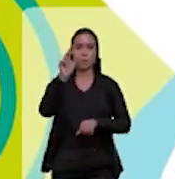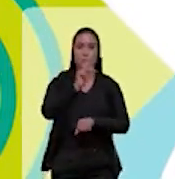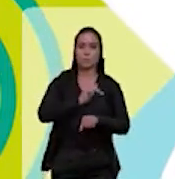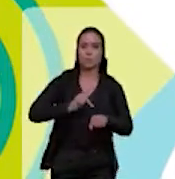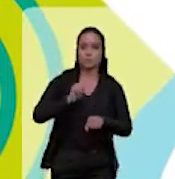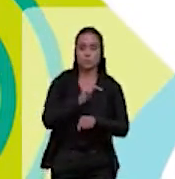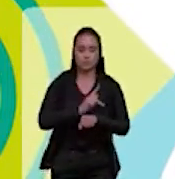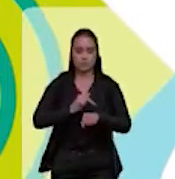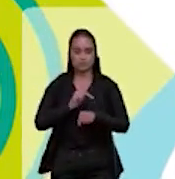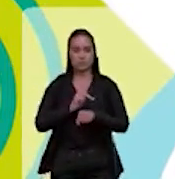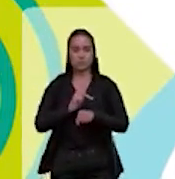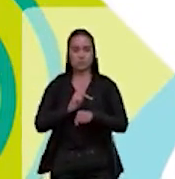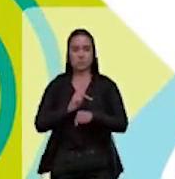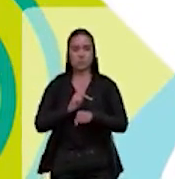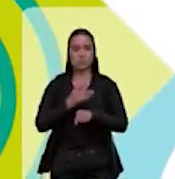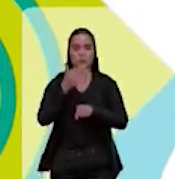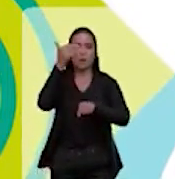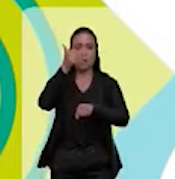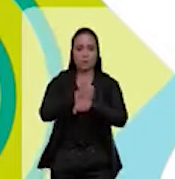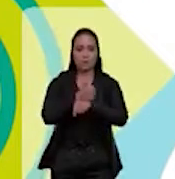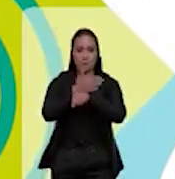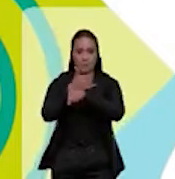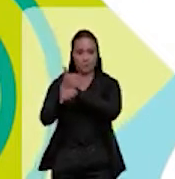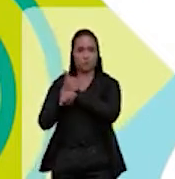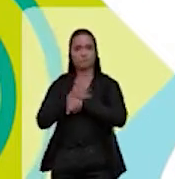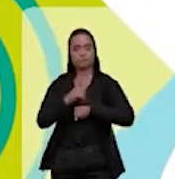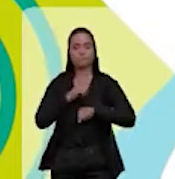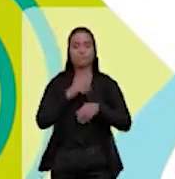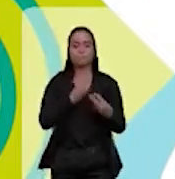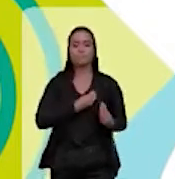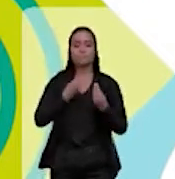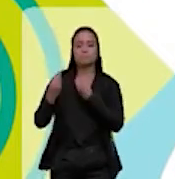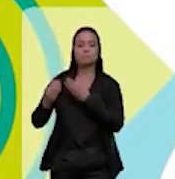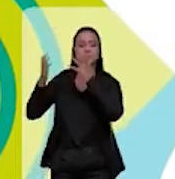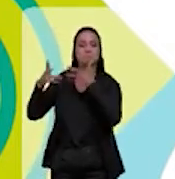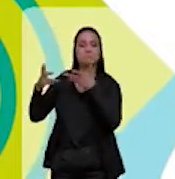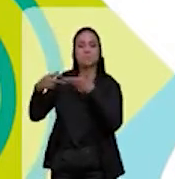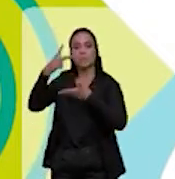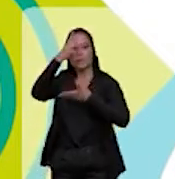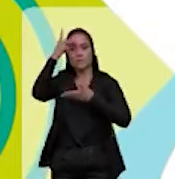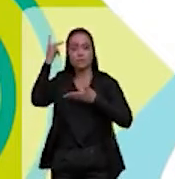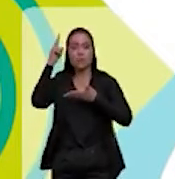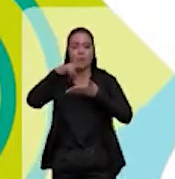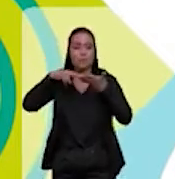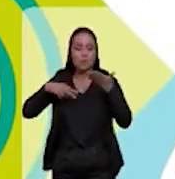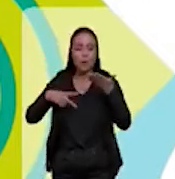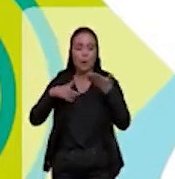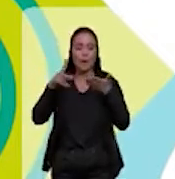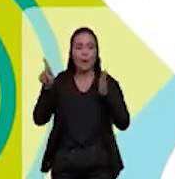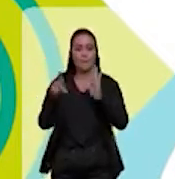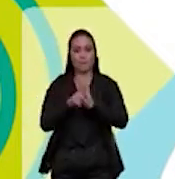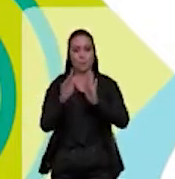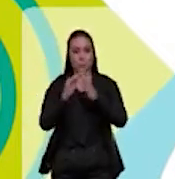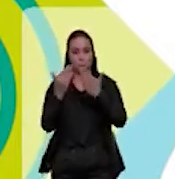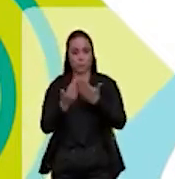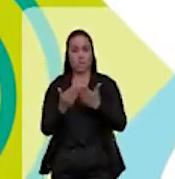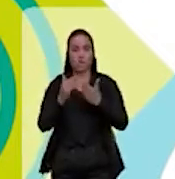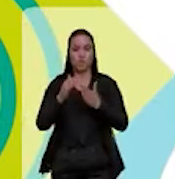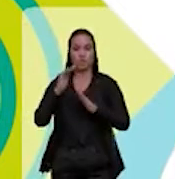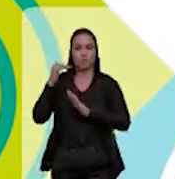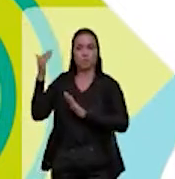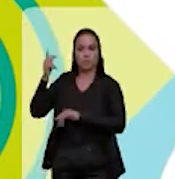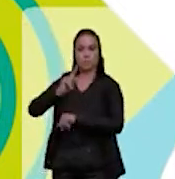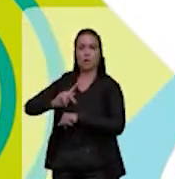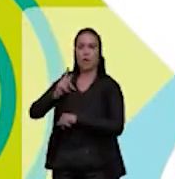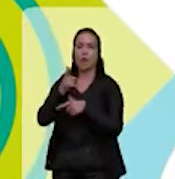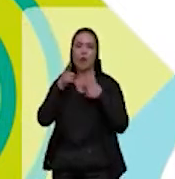obras foi elaborado primordialmente com viés pedagógico e levando em consideração como leitores ideais os estudantes estrangeiros